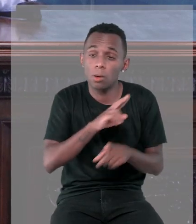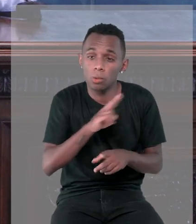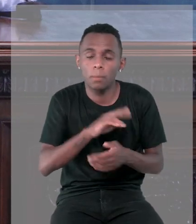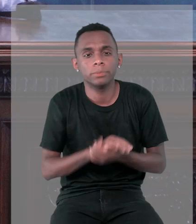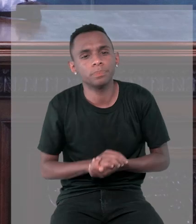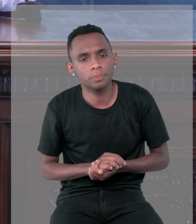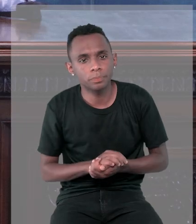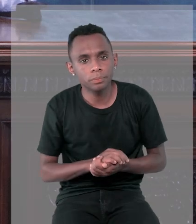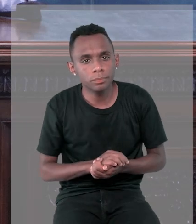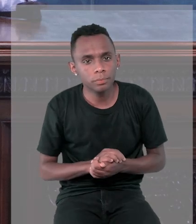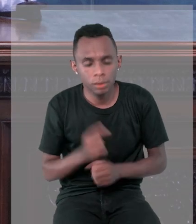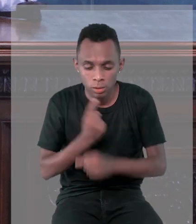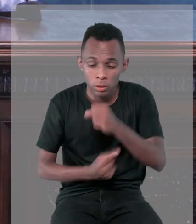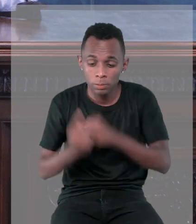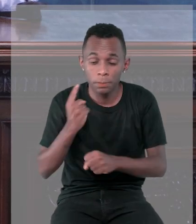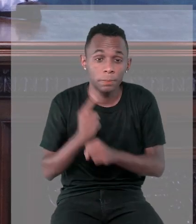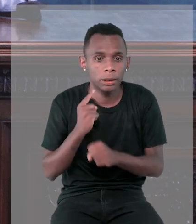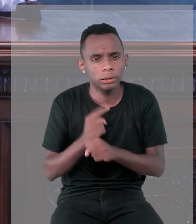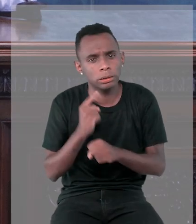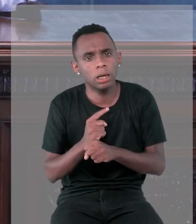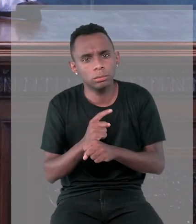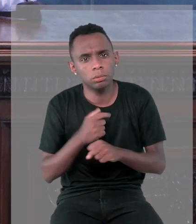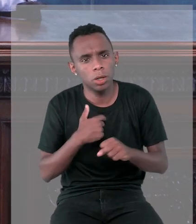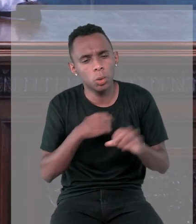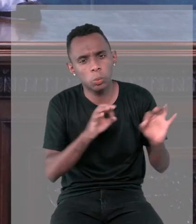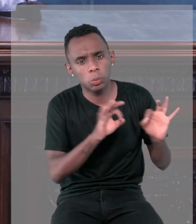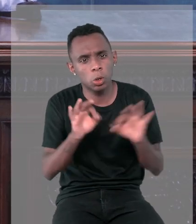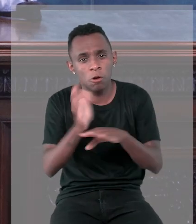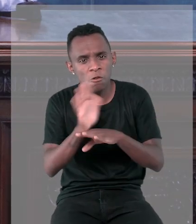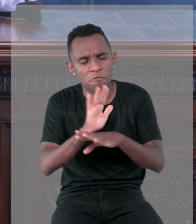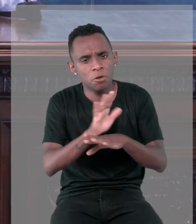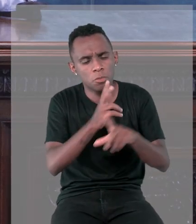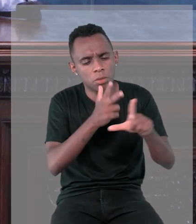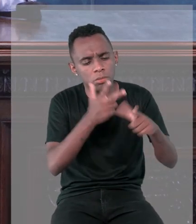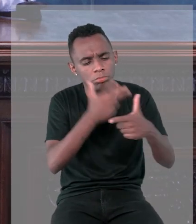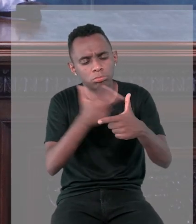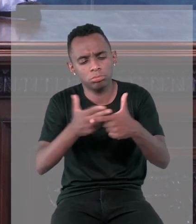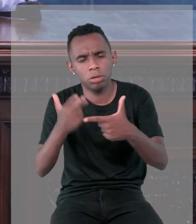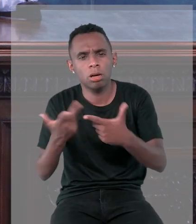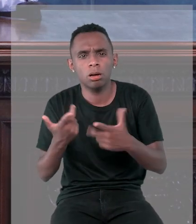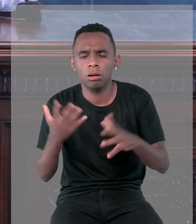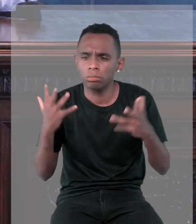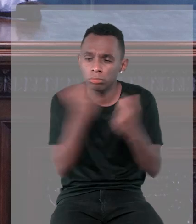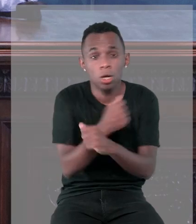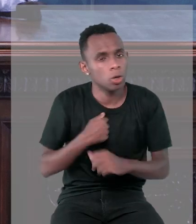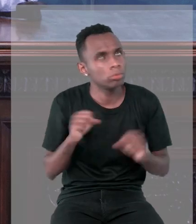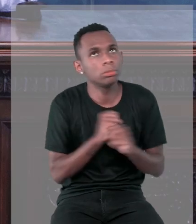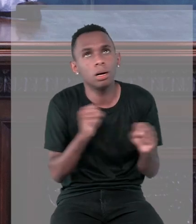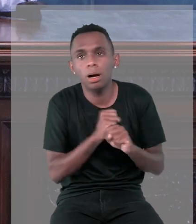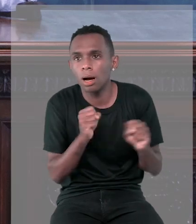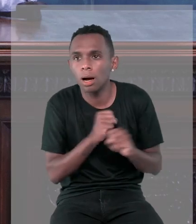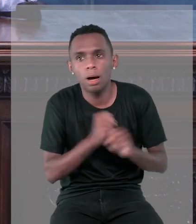passado, uma das melhores séries, né, que eu assisti o ano passado, eu sou fanático com